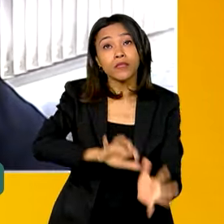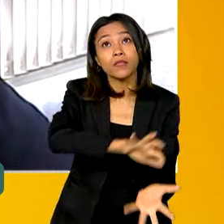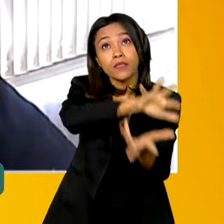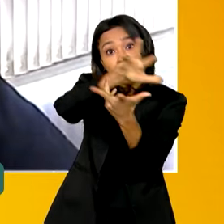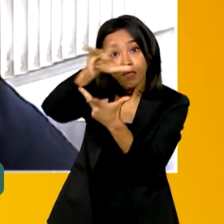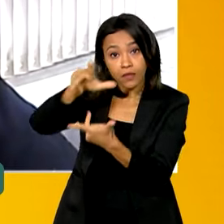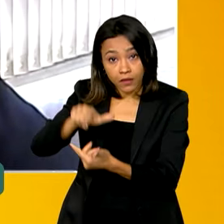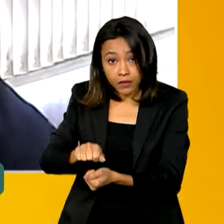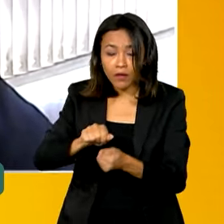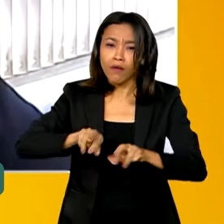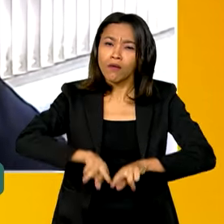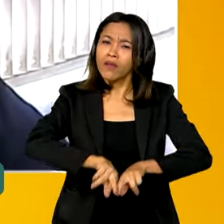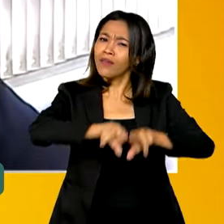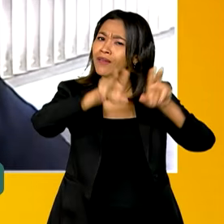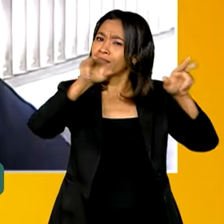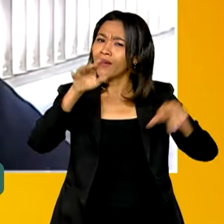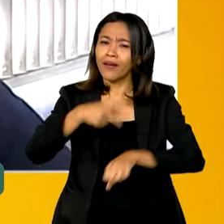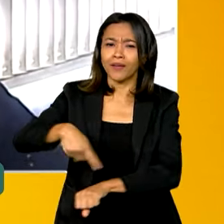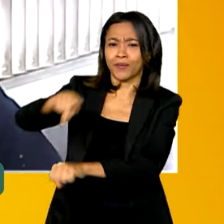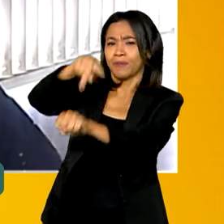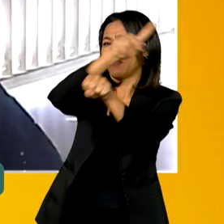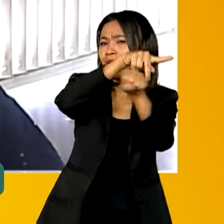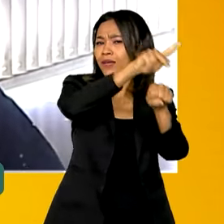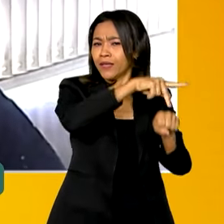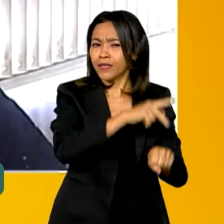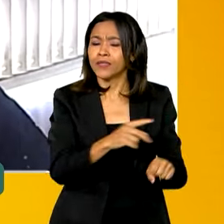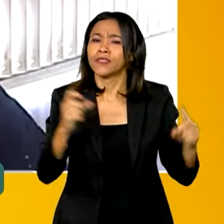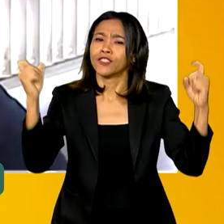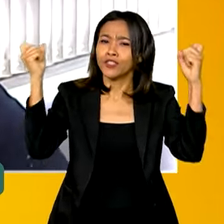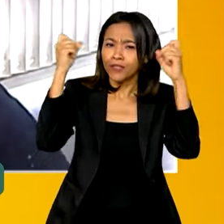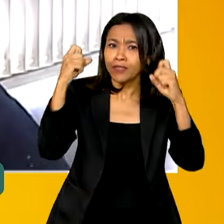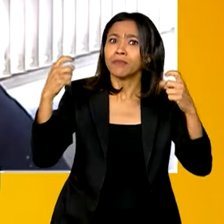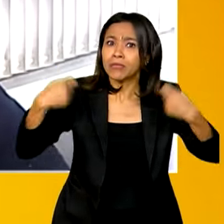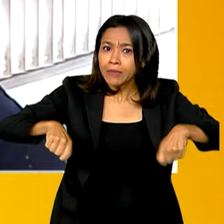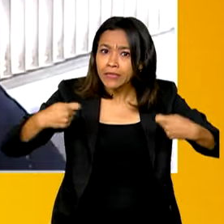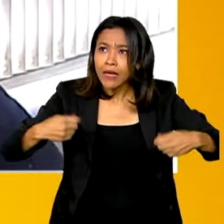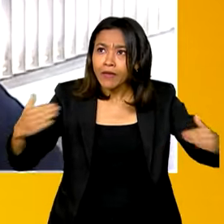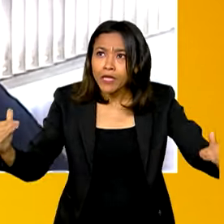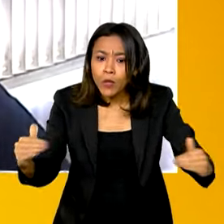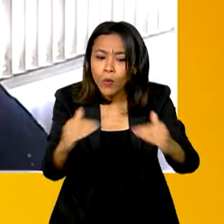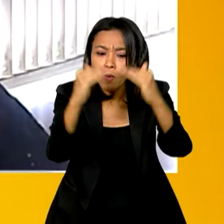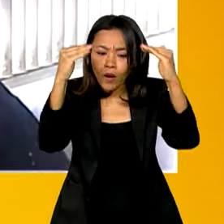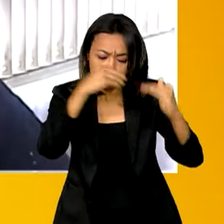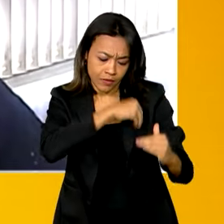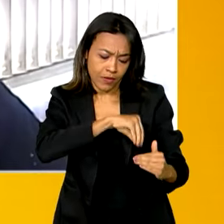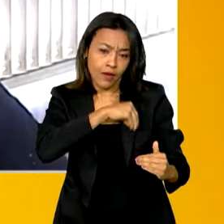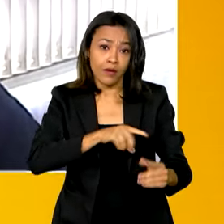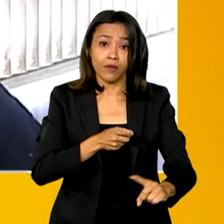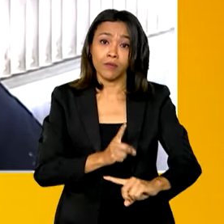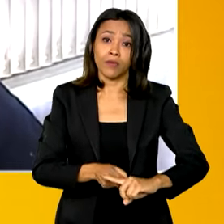Em todos os países, as dificuldades de igualar salários são porque as pessoas não conhecem, não sabem